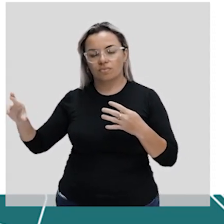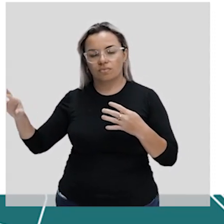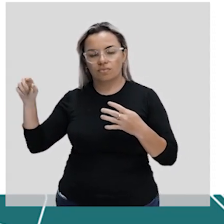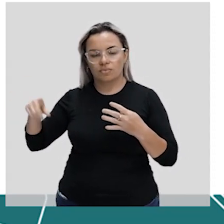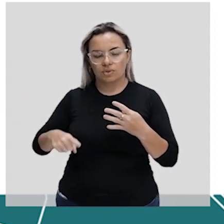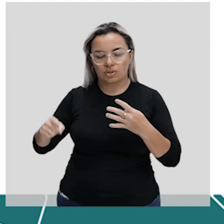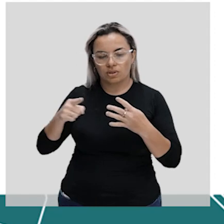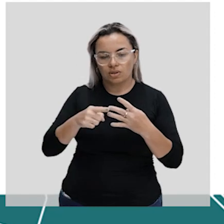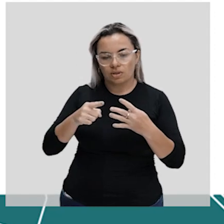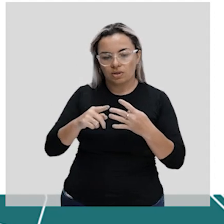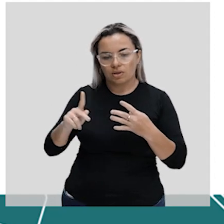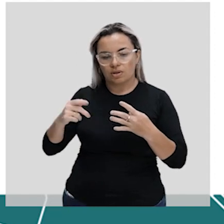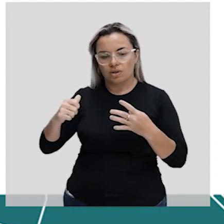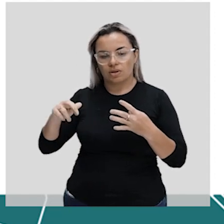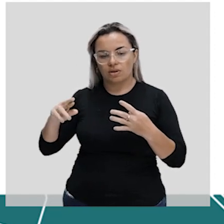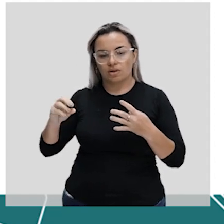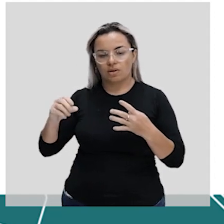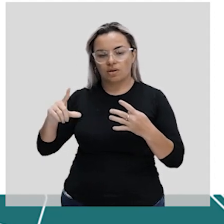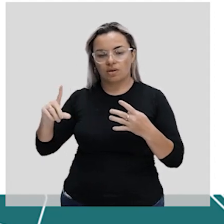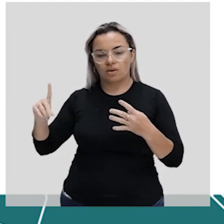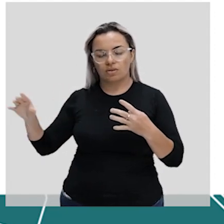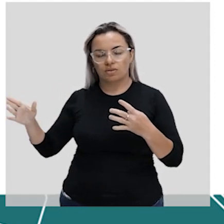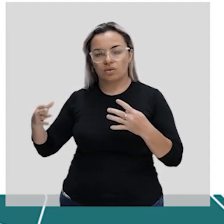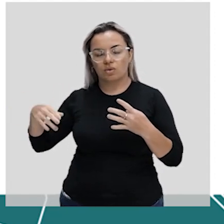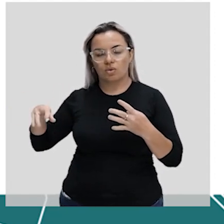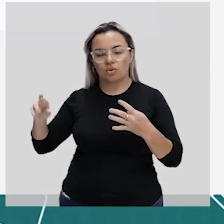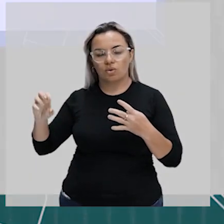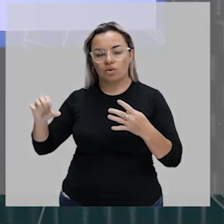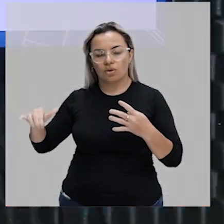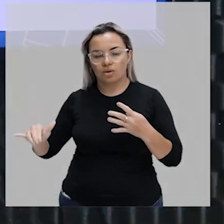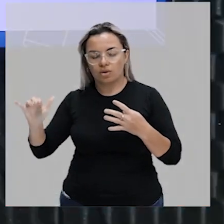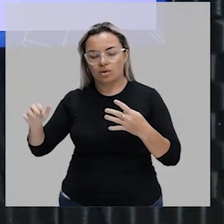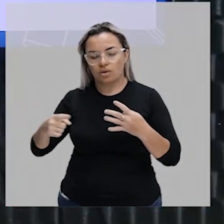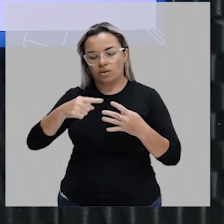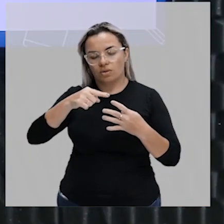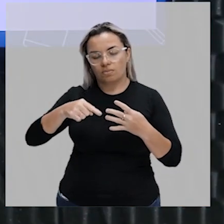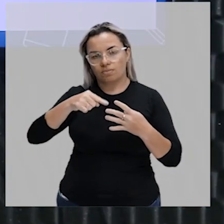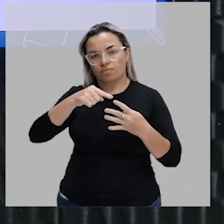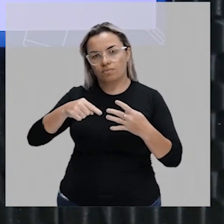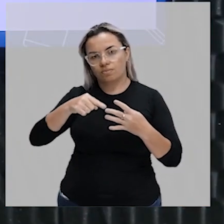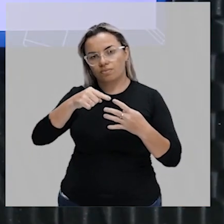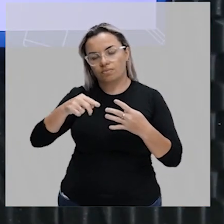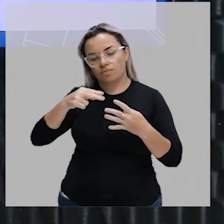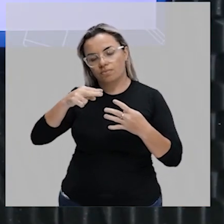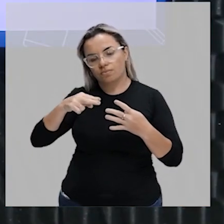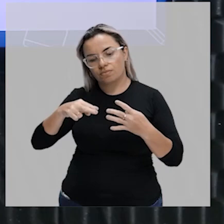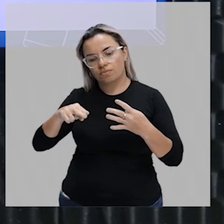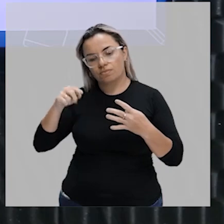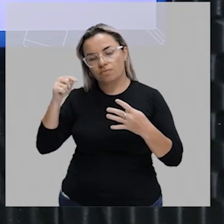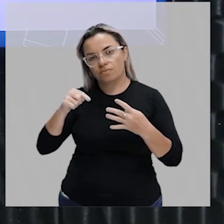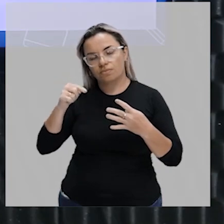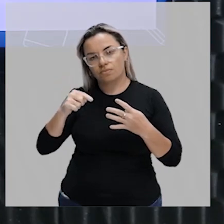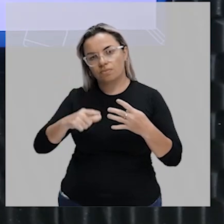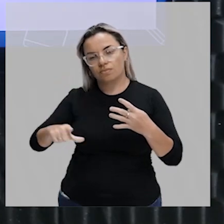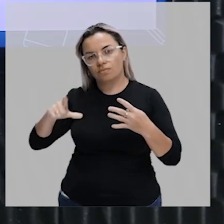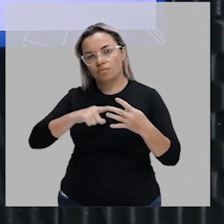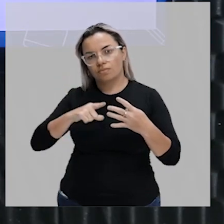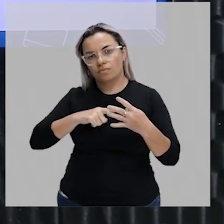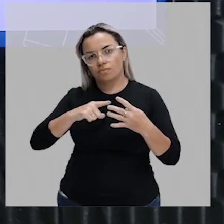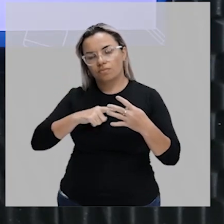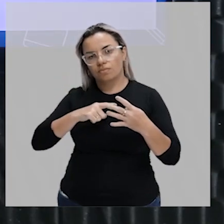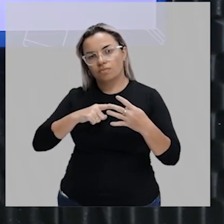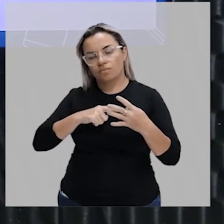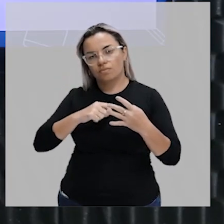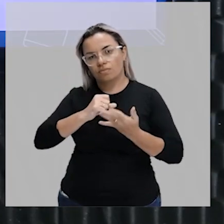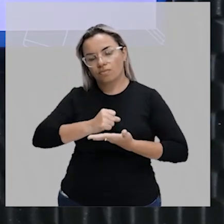tá? É até difícil da gente pronunciar, mas esses dois caras aqui, eles tiveram uma colaboração,